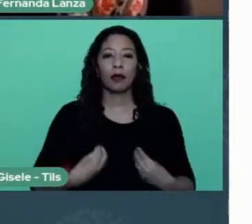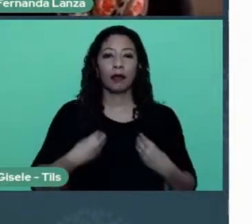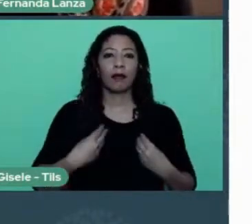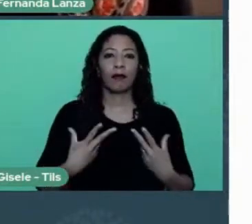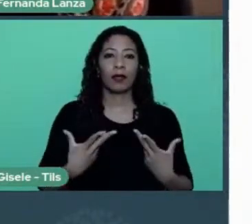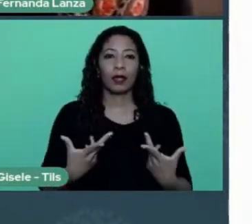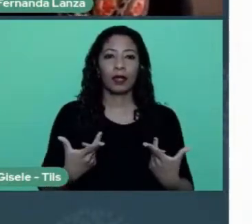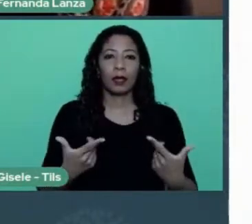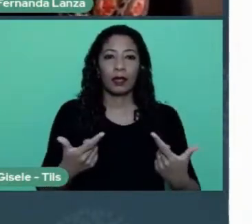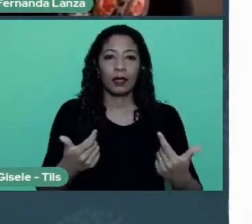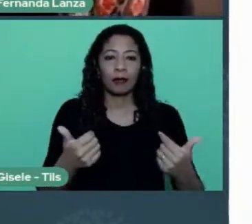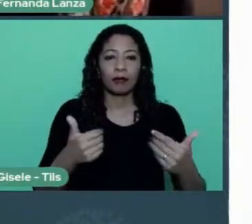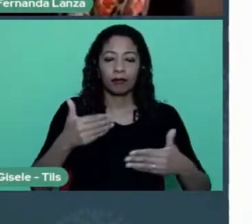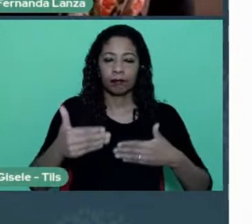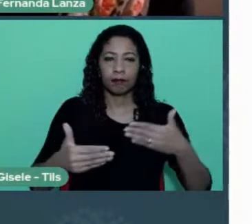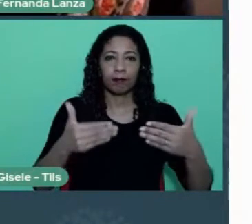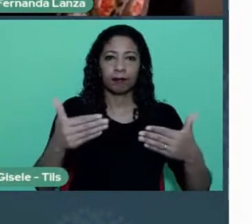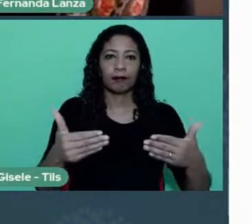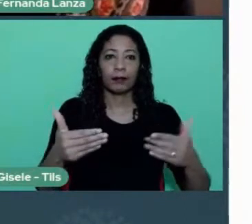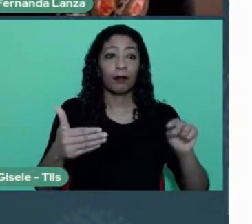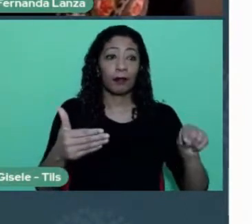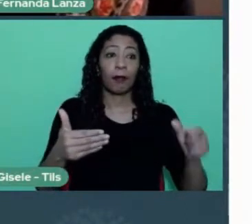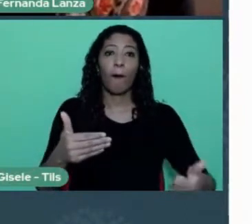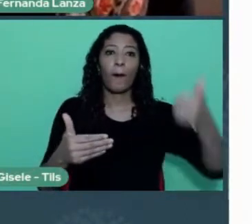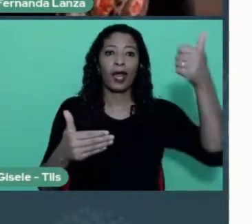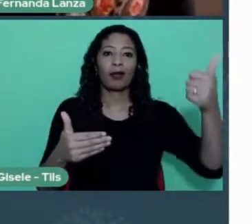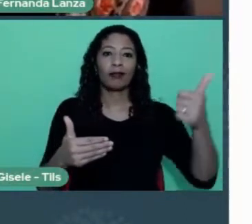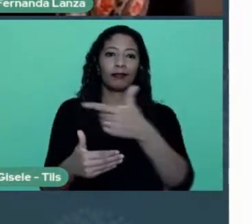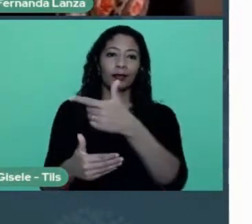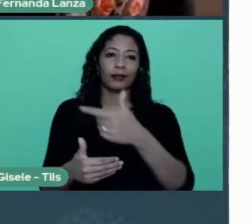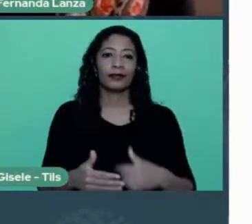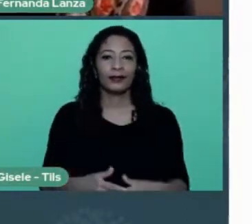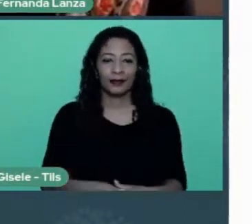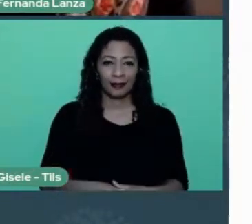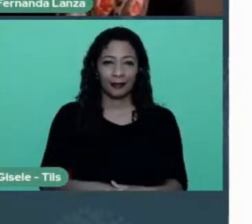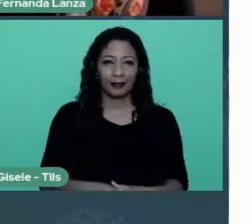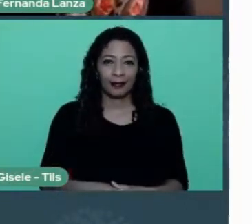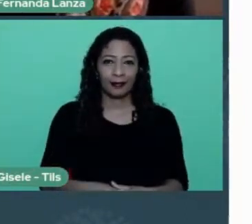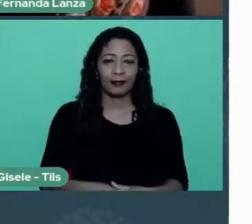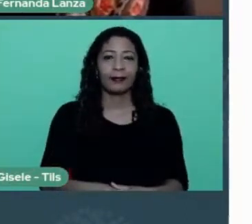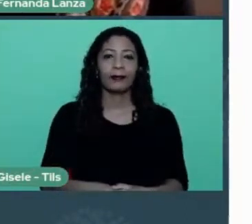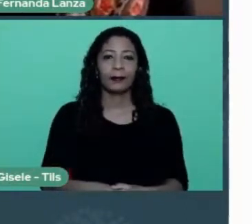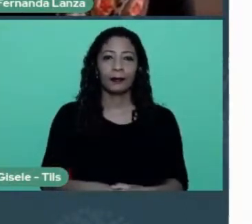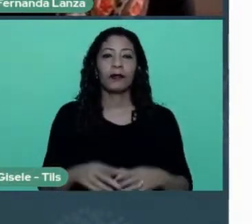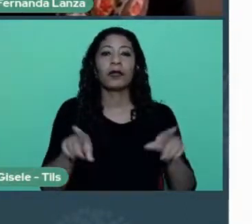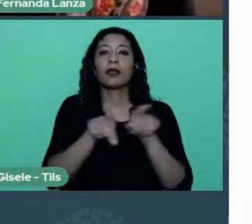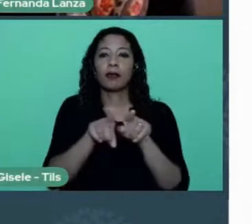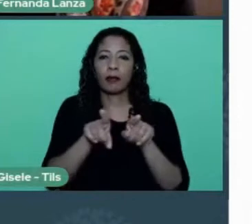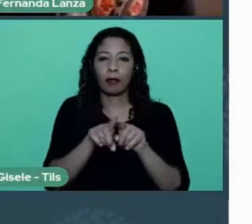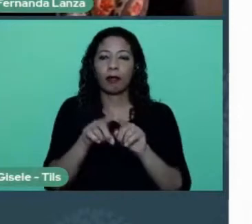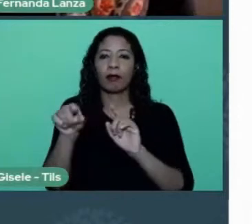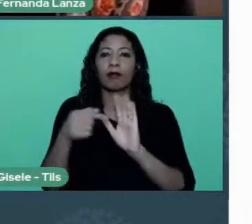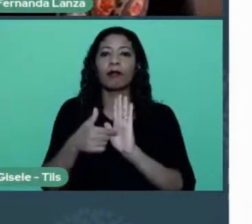tempo, após período de treinamento, ela melhora, ela aumenta. E da mesma maneira, a gente observa que